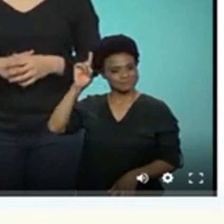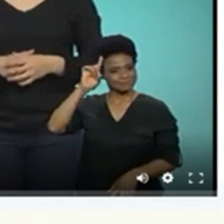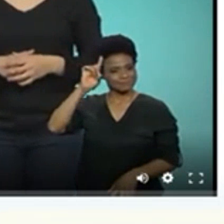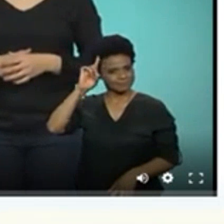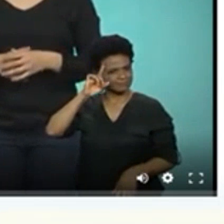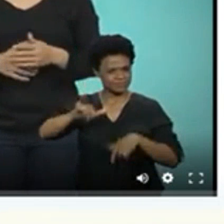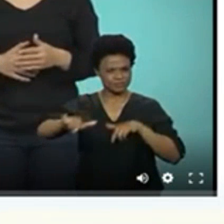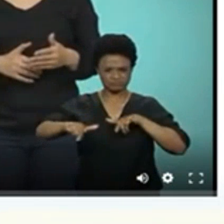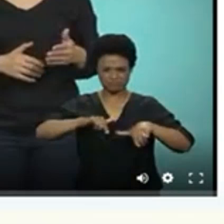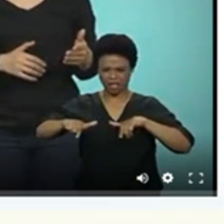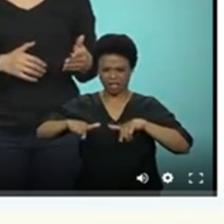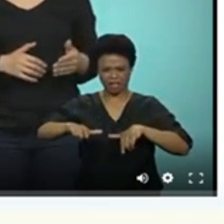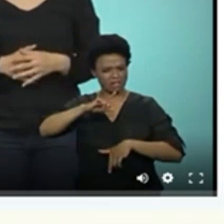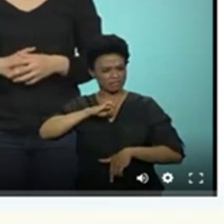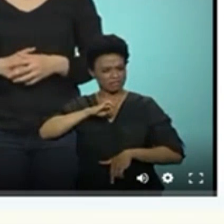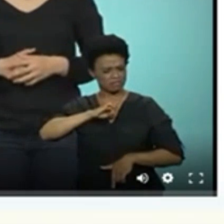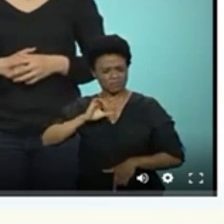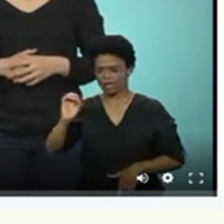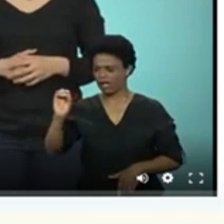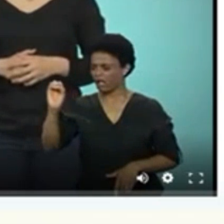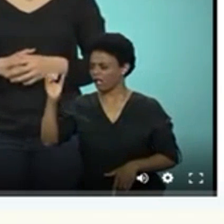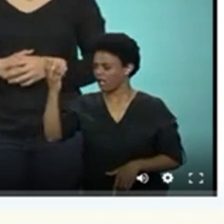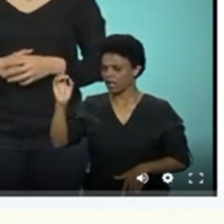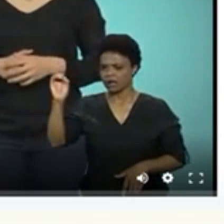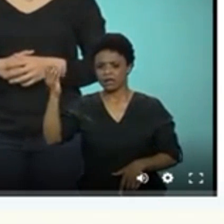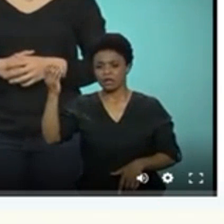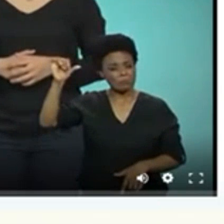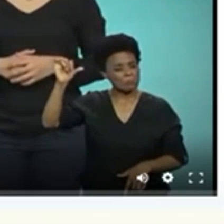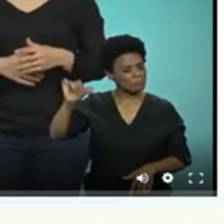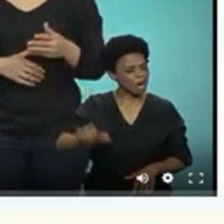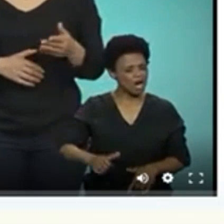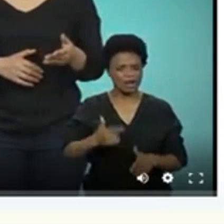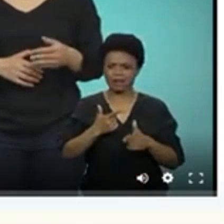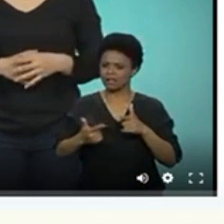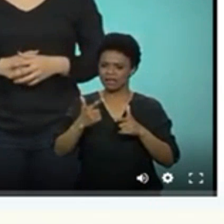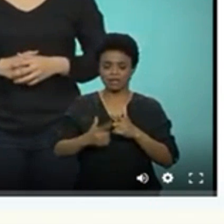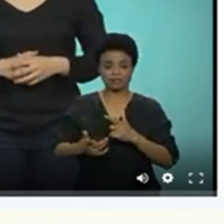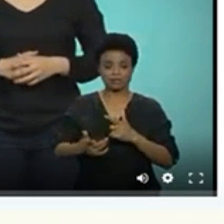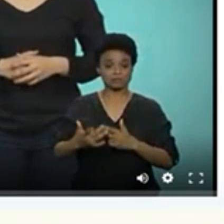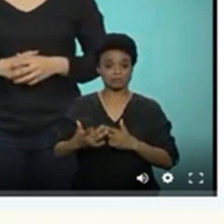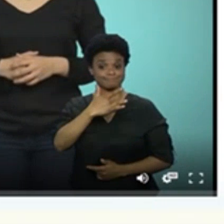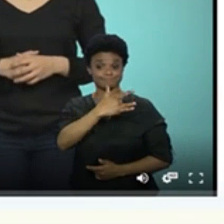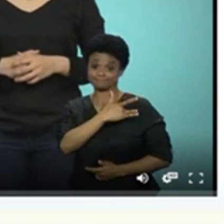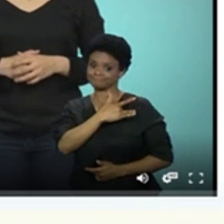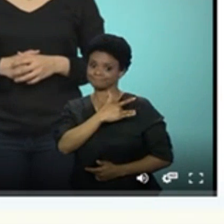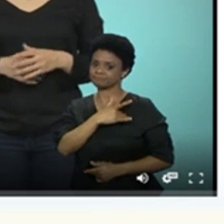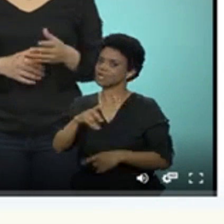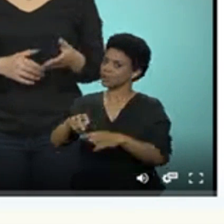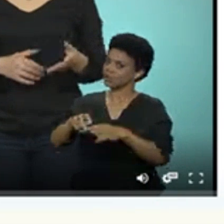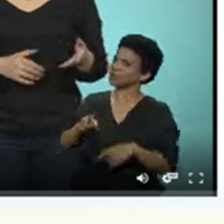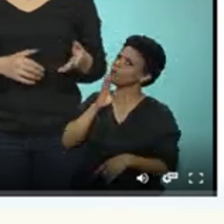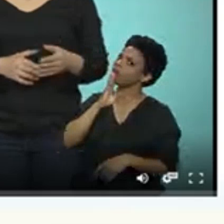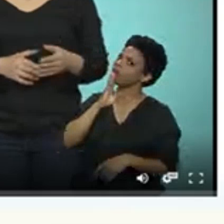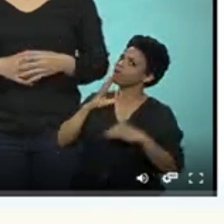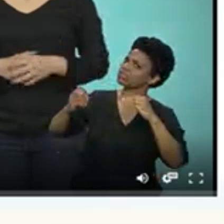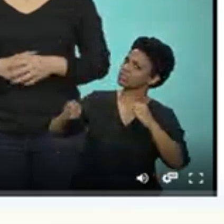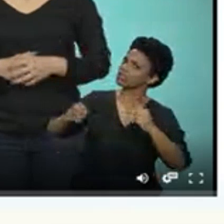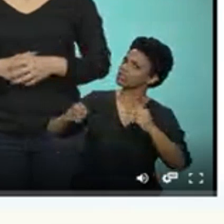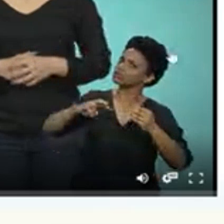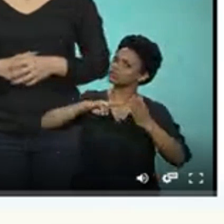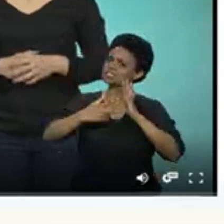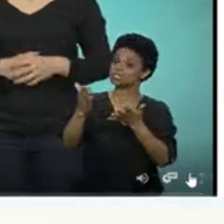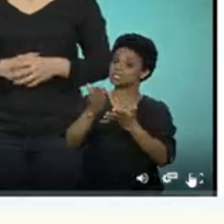trabalhadores ficam E expostos a agora? inúmeras situações que podem provocar danos à sua saúde. Por isso, Agora conhecer Foi. algumas das